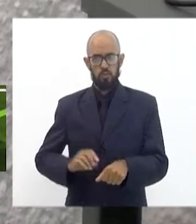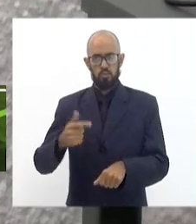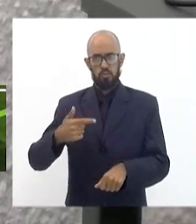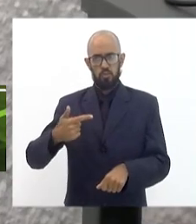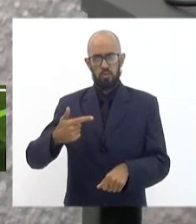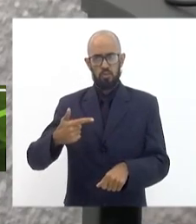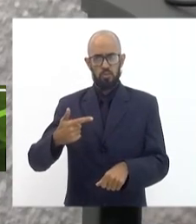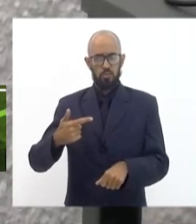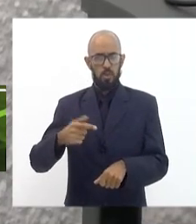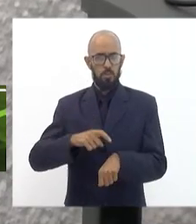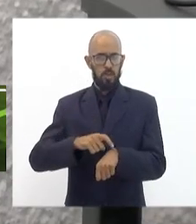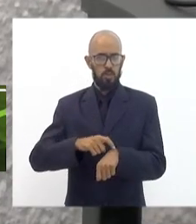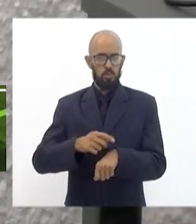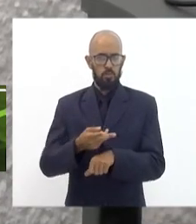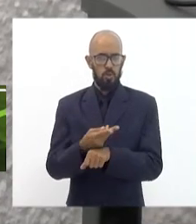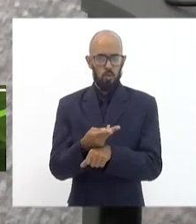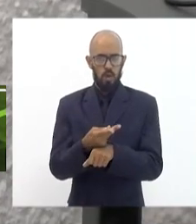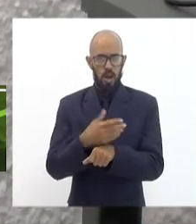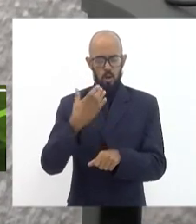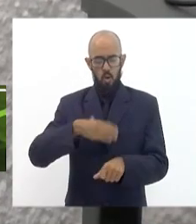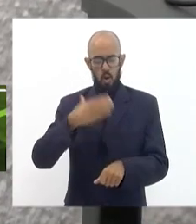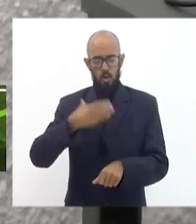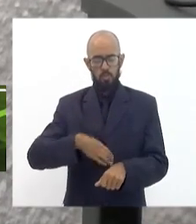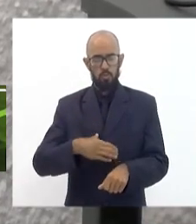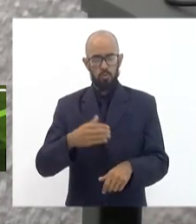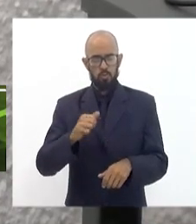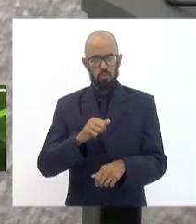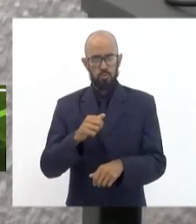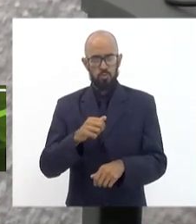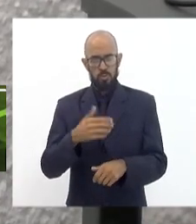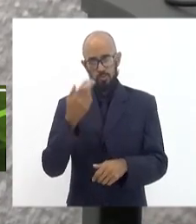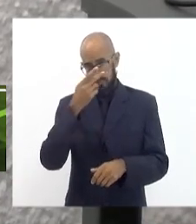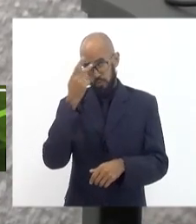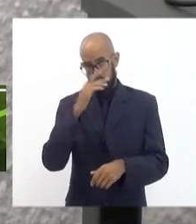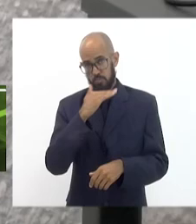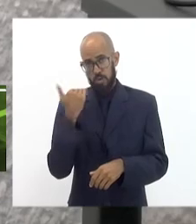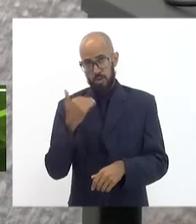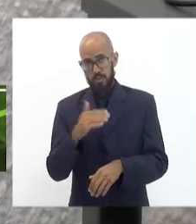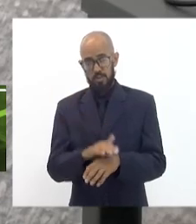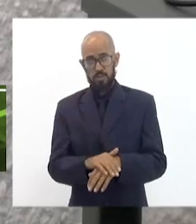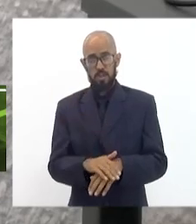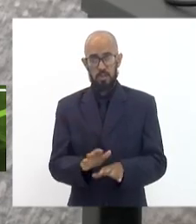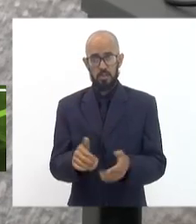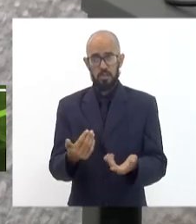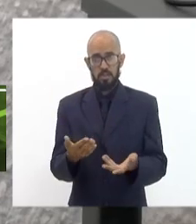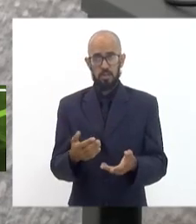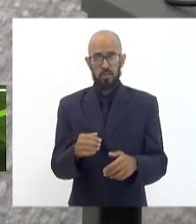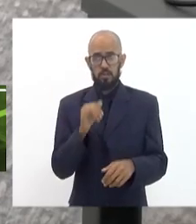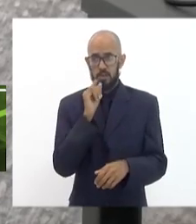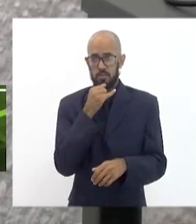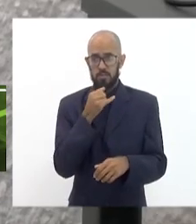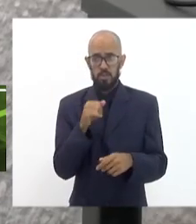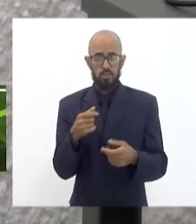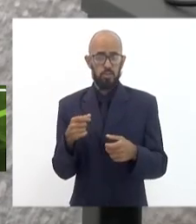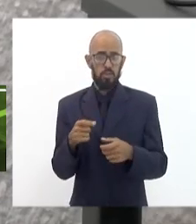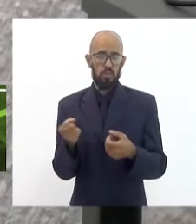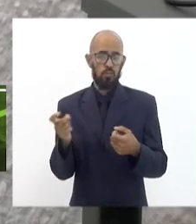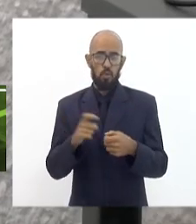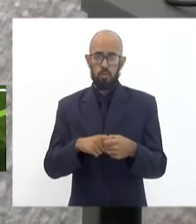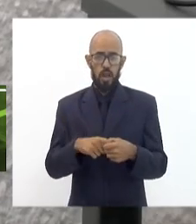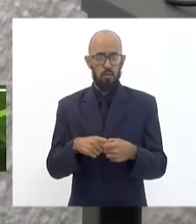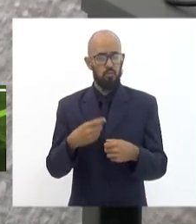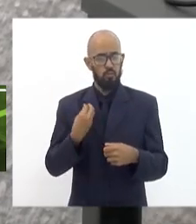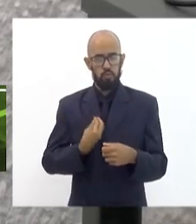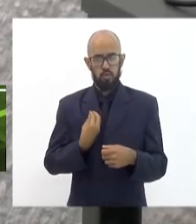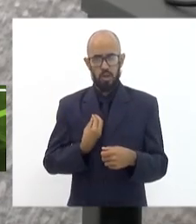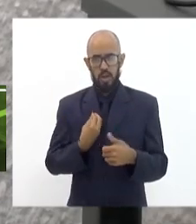procurar corpos nosso equipamento todo fazendo isso e a gente restabelecendo as vias Você